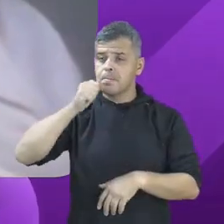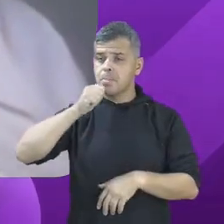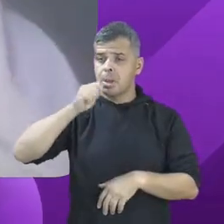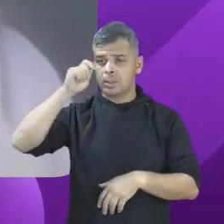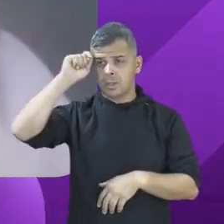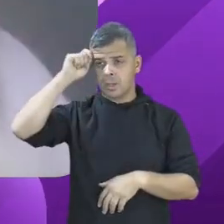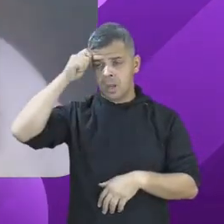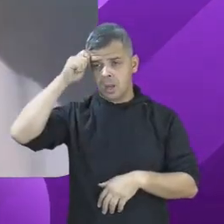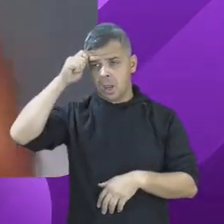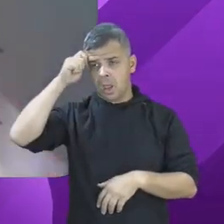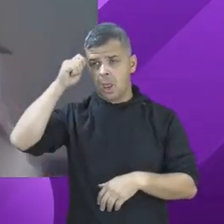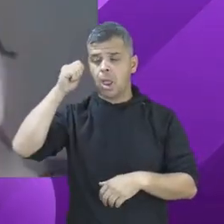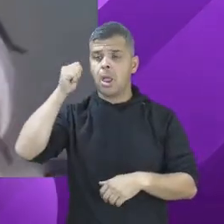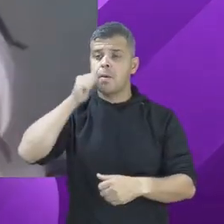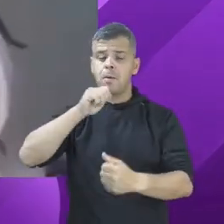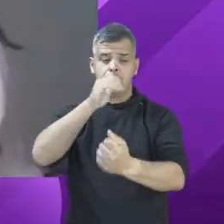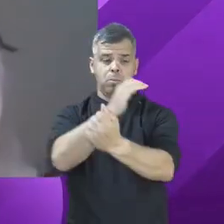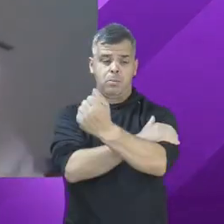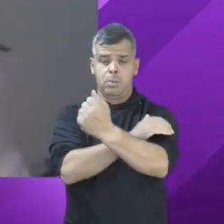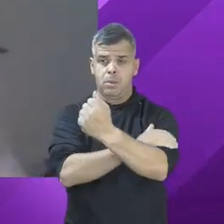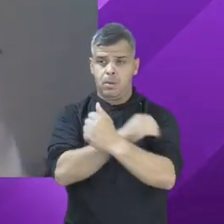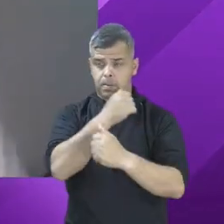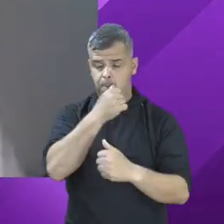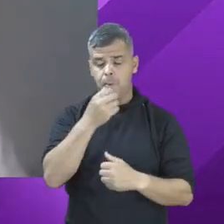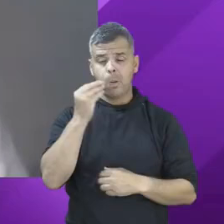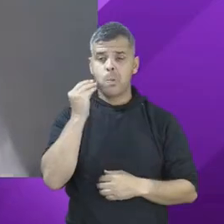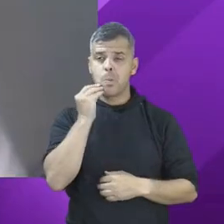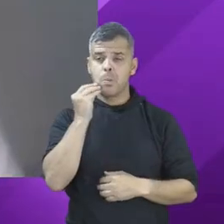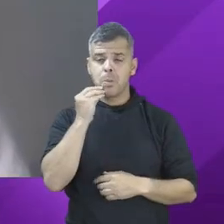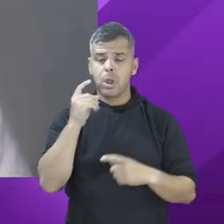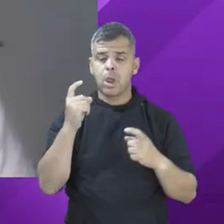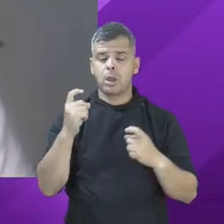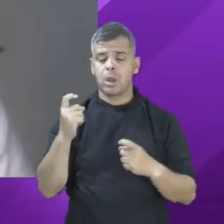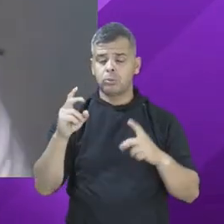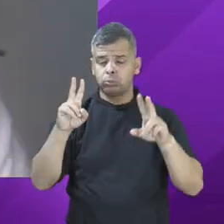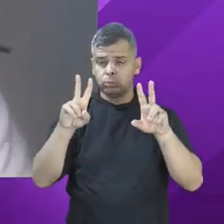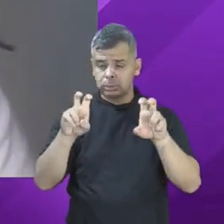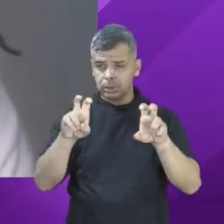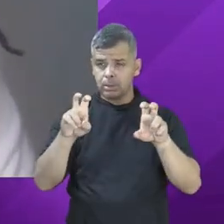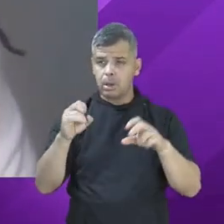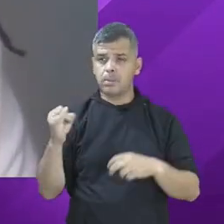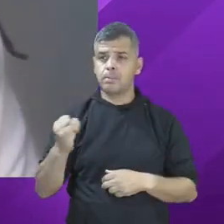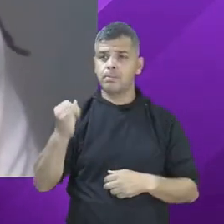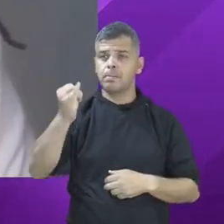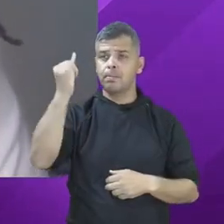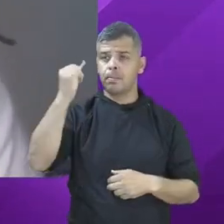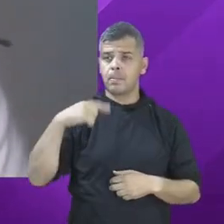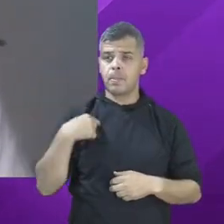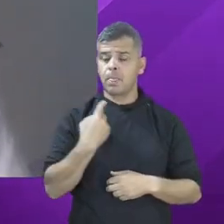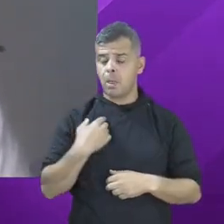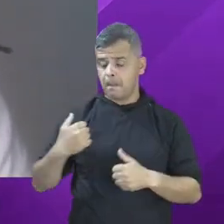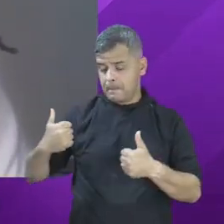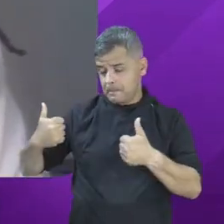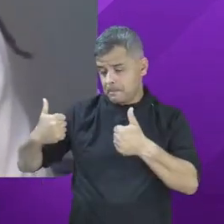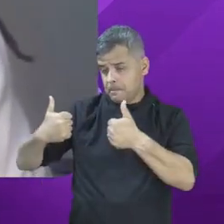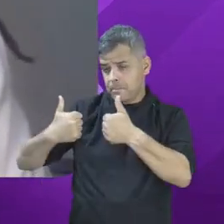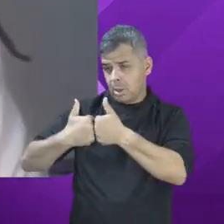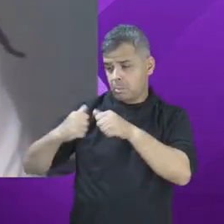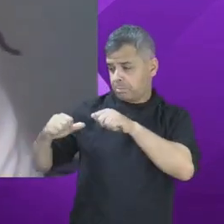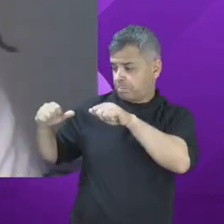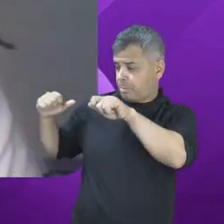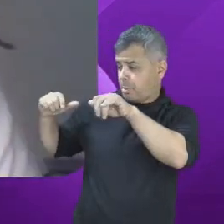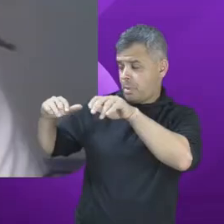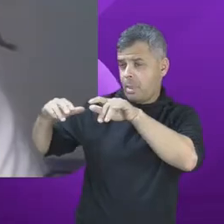negro, que é, obviamente, um tema importantíssimo. A gente está se aproximando aí da Marcha,